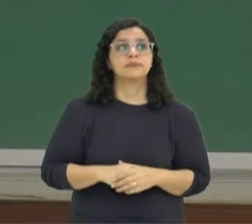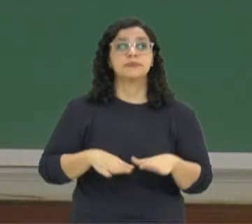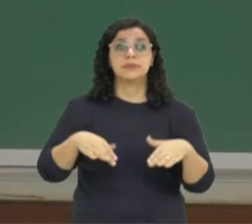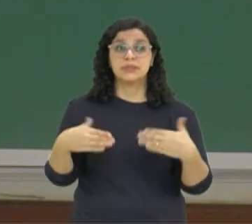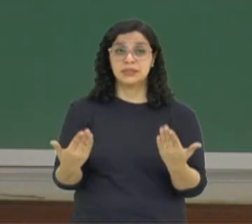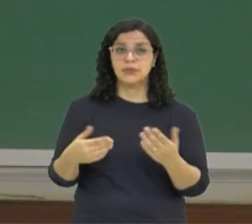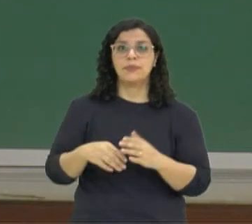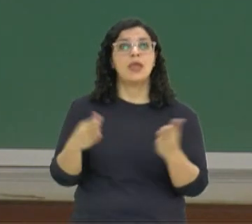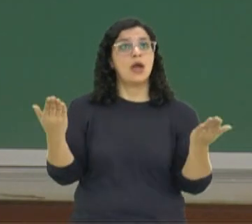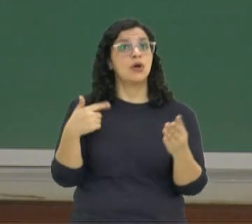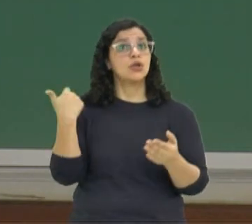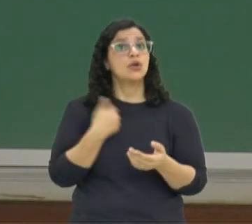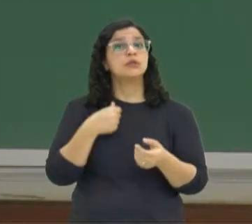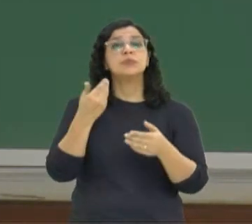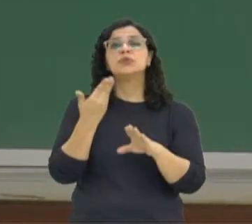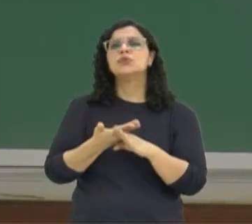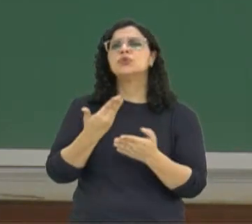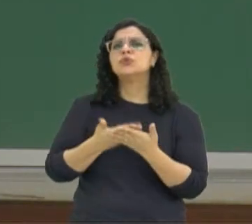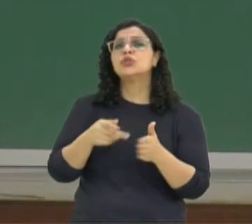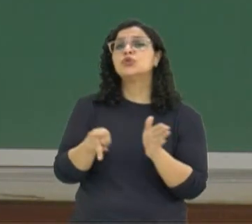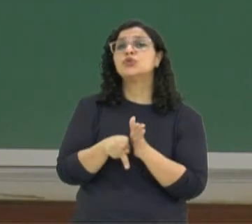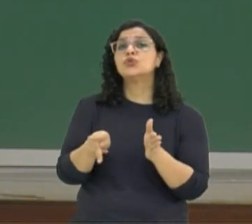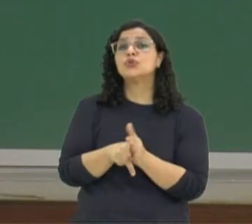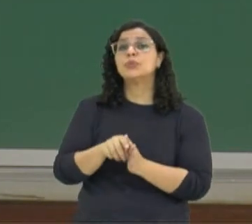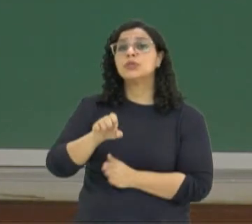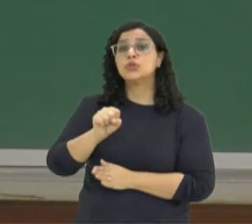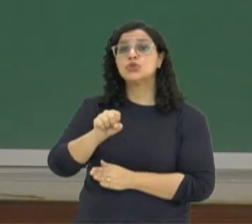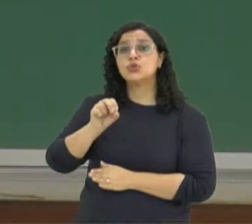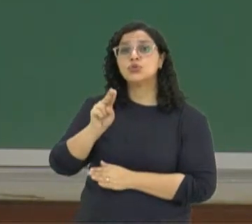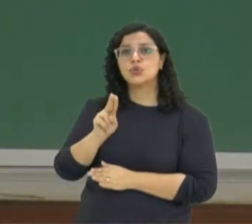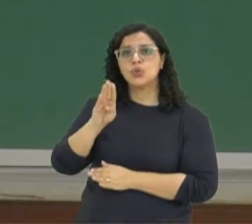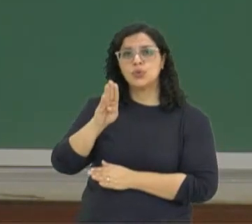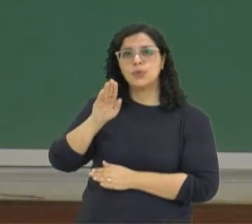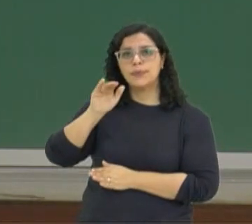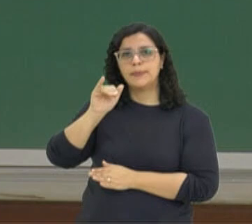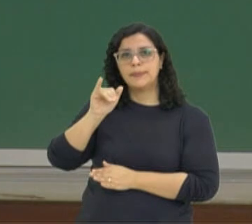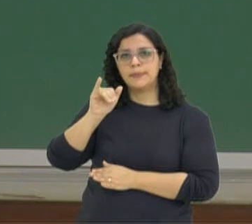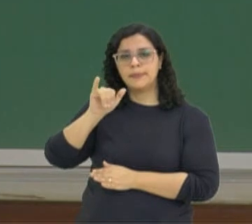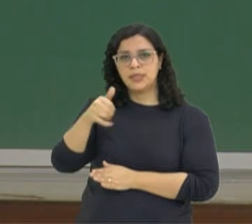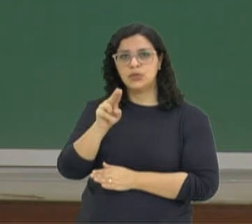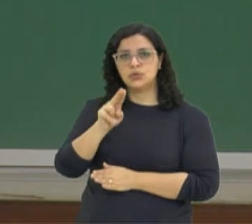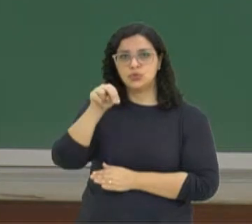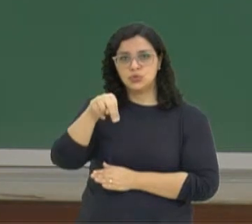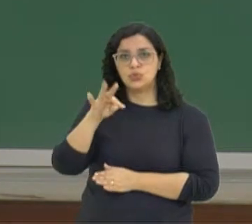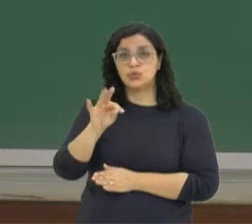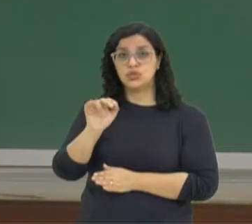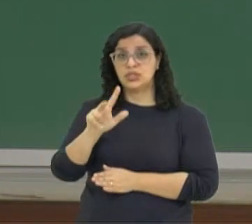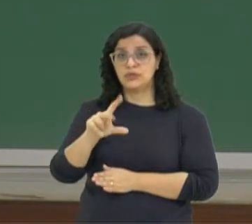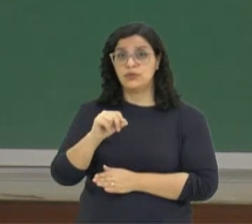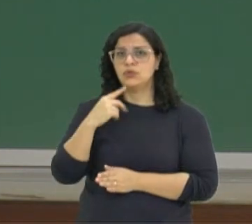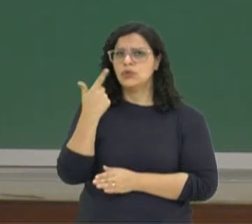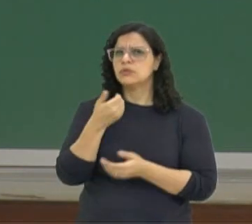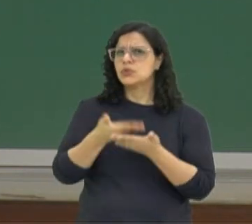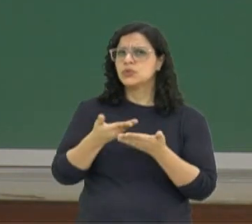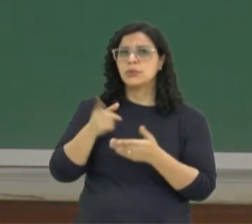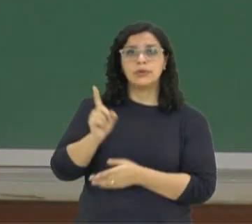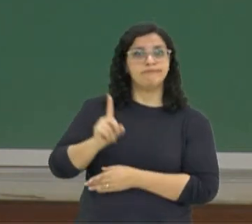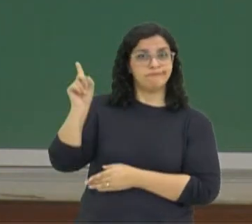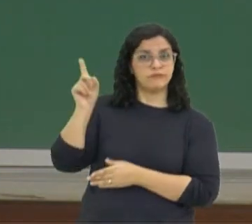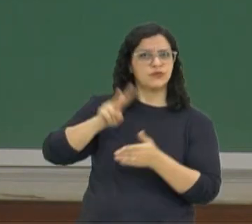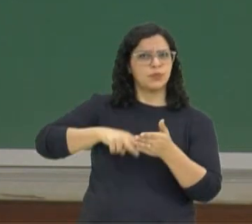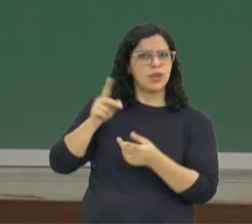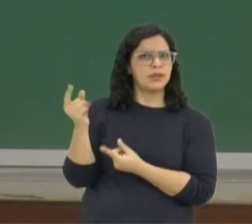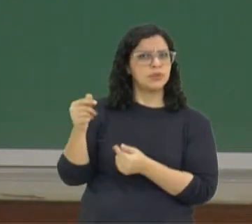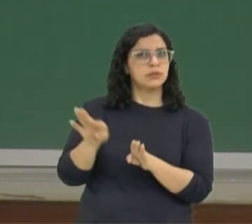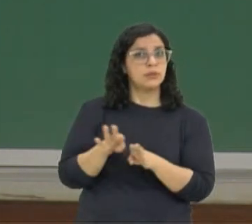Bien. Agora a gente vai ver um pouquinho sobre aquele subjuntivo que eu falei para vocês lá no início da nossa aula, né? Então, o subjuntivo